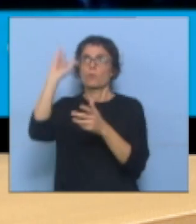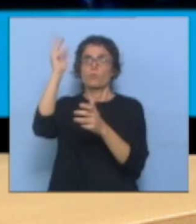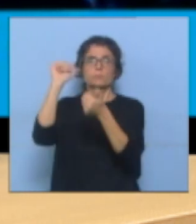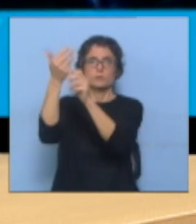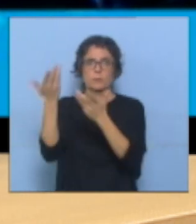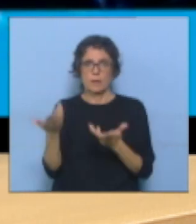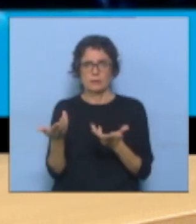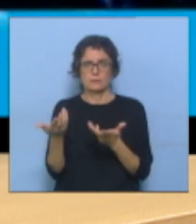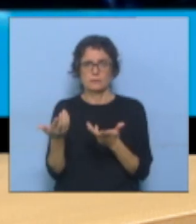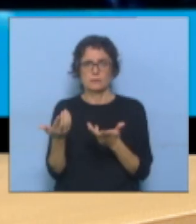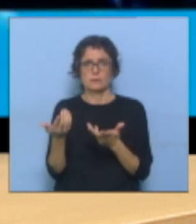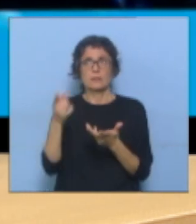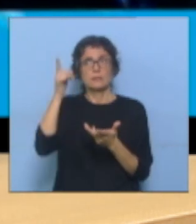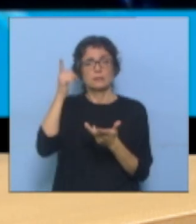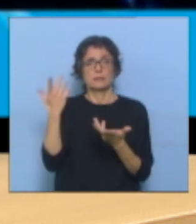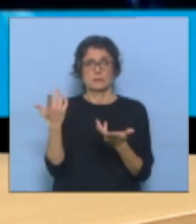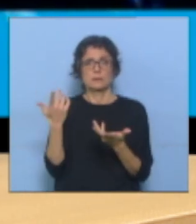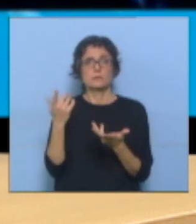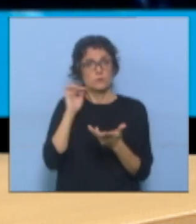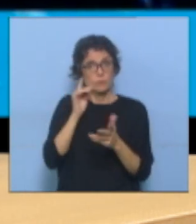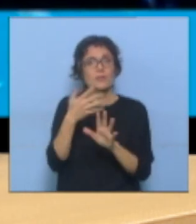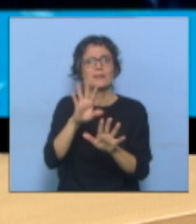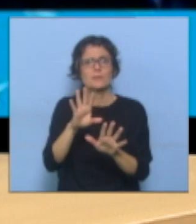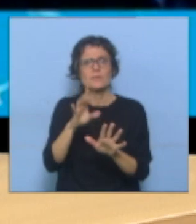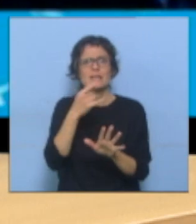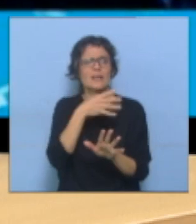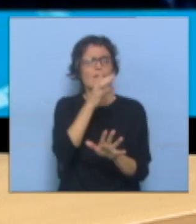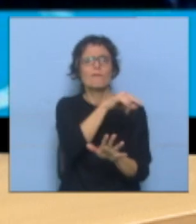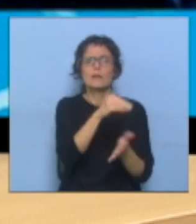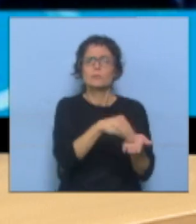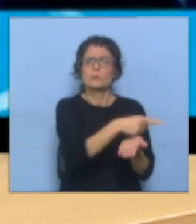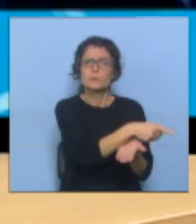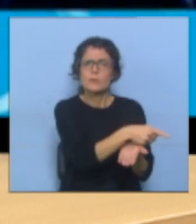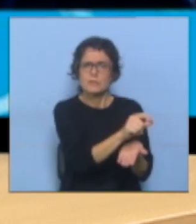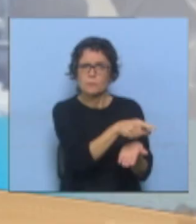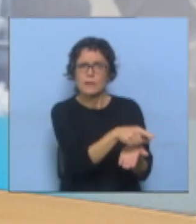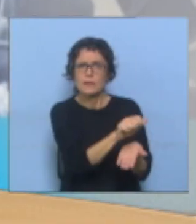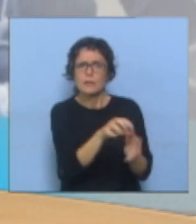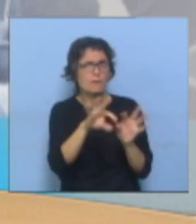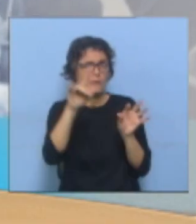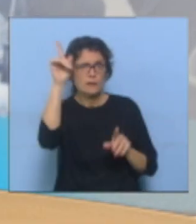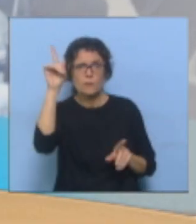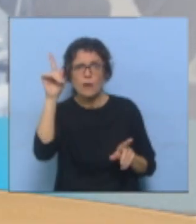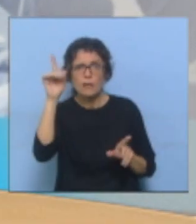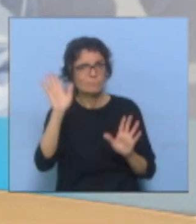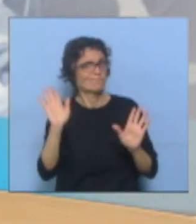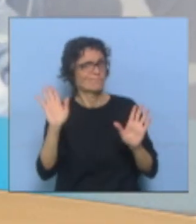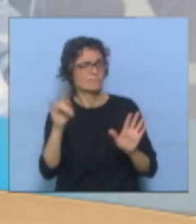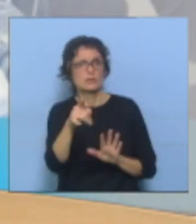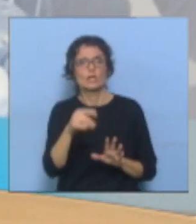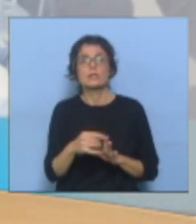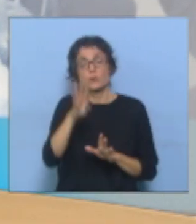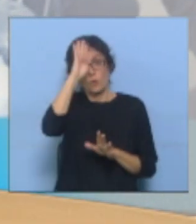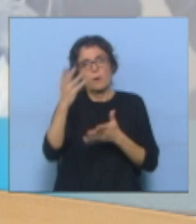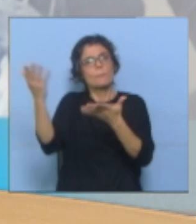pouco sobre alterações nos paradigmas da pobreza e na forma de combater a pobreza. E é isto que o Papa convida. Convida e que